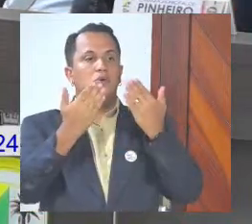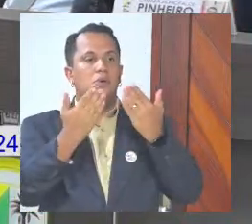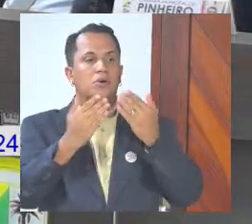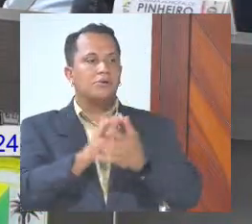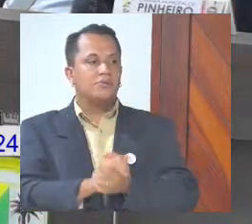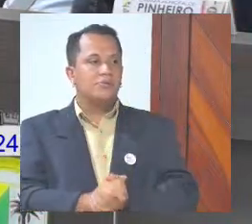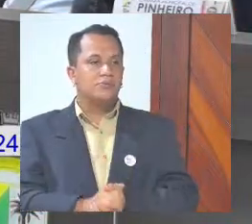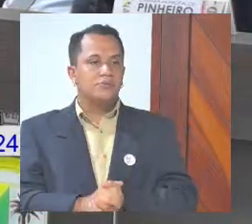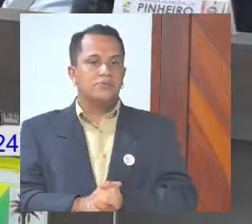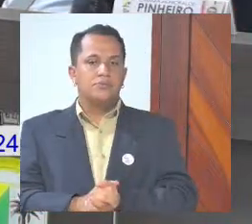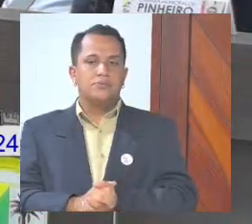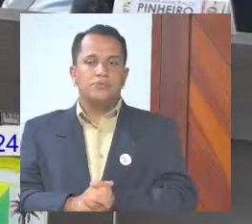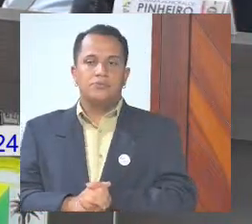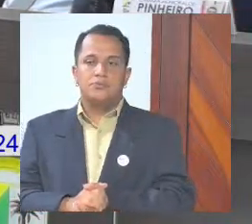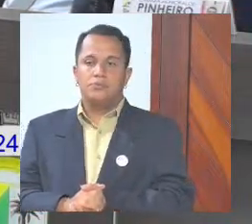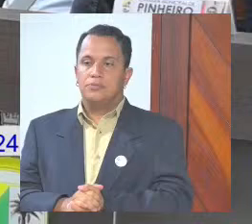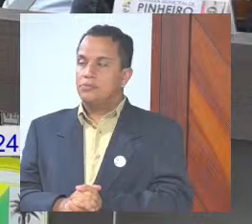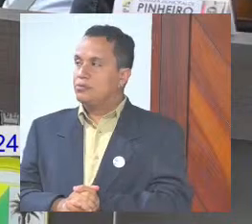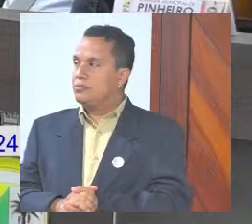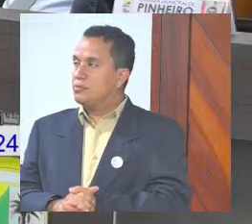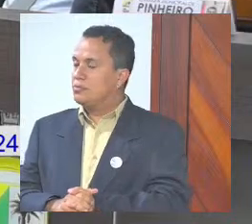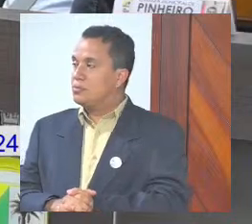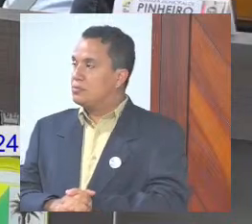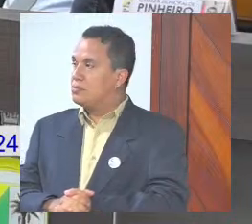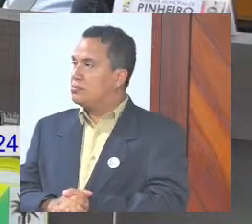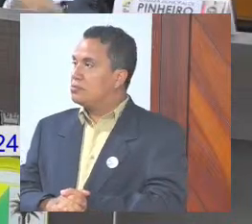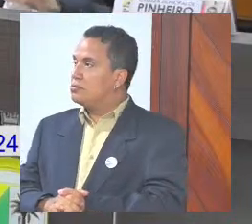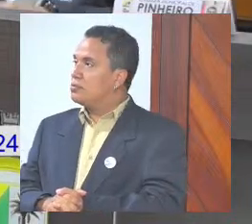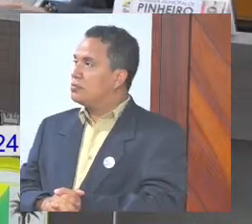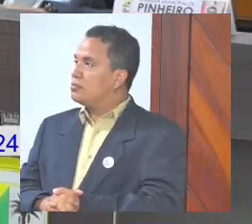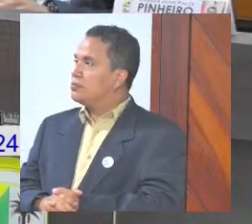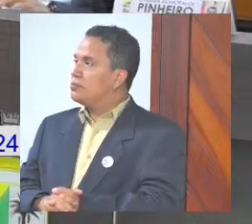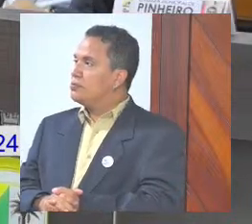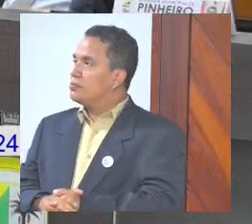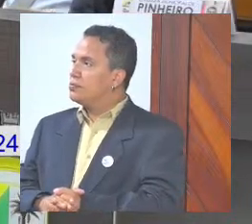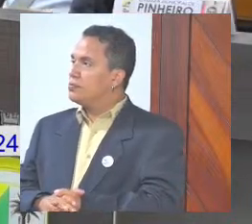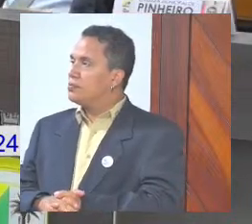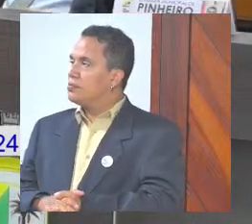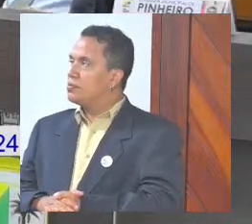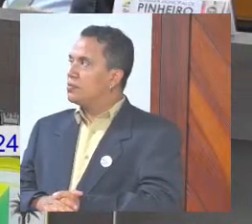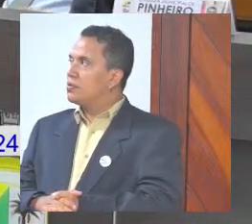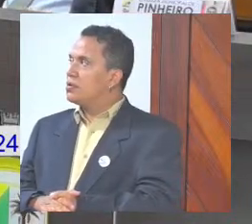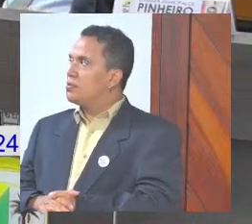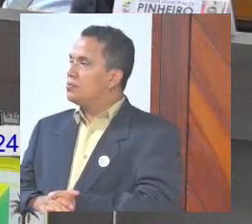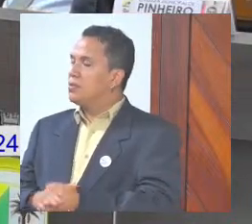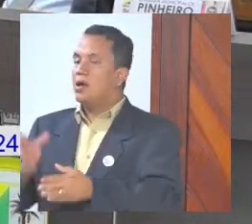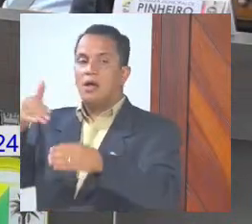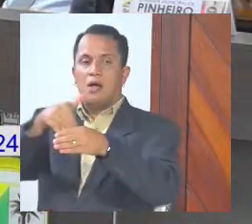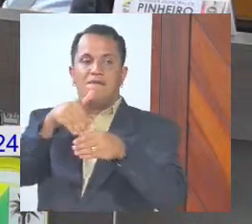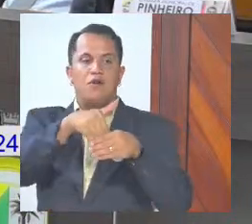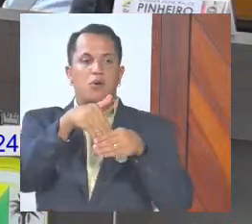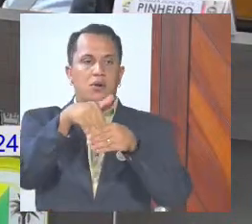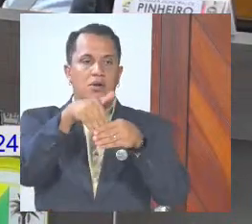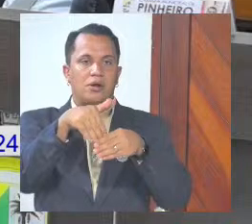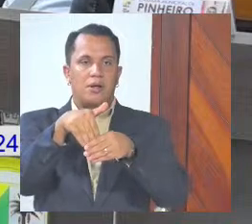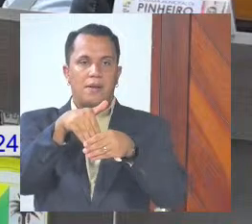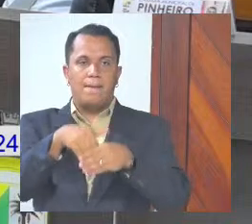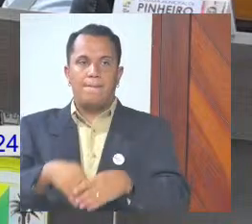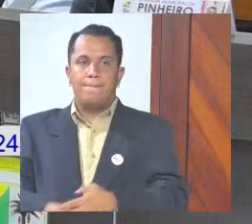ainda vai discutir? Já pode botar ou vai ser direto? Voto em votação.